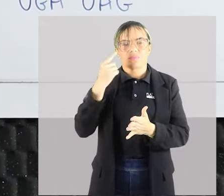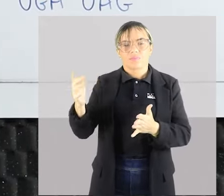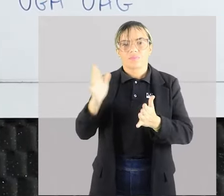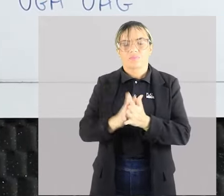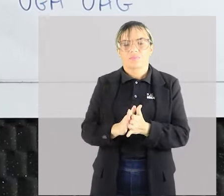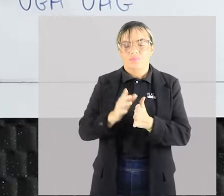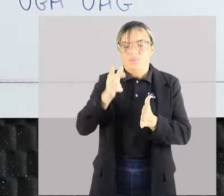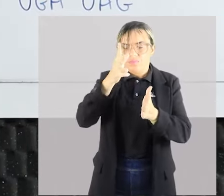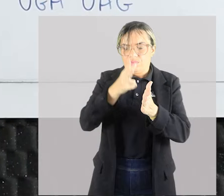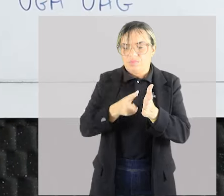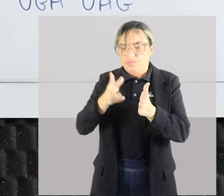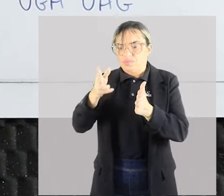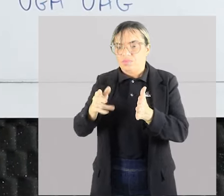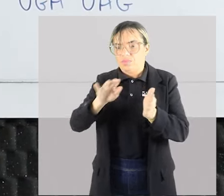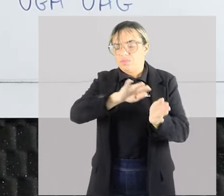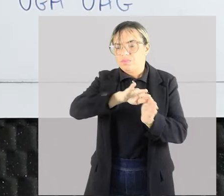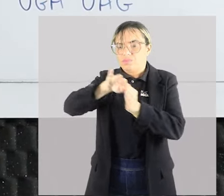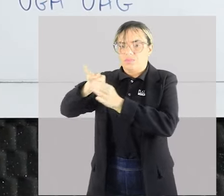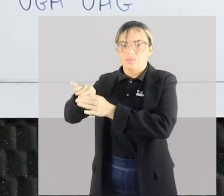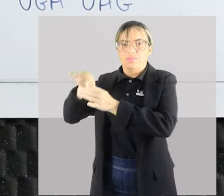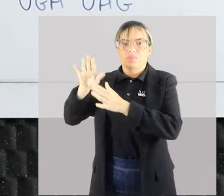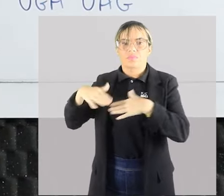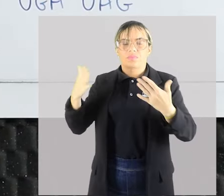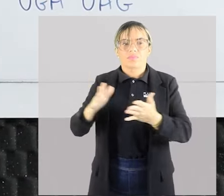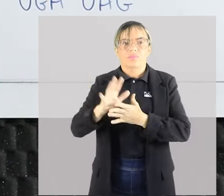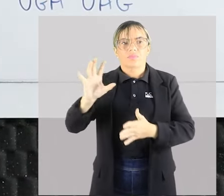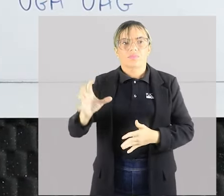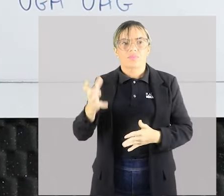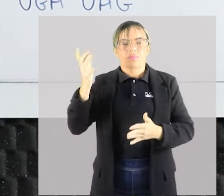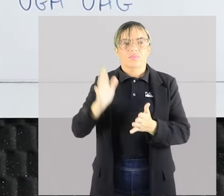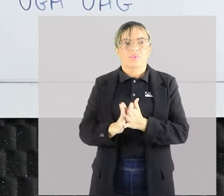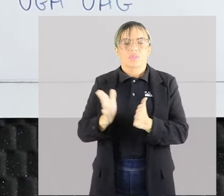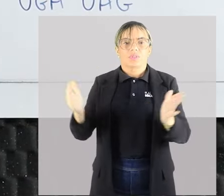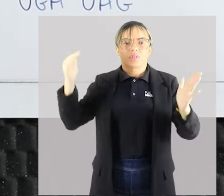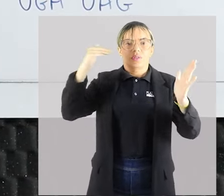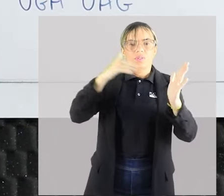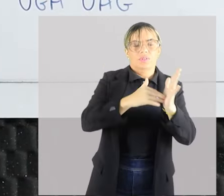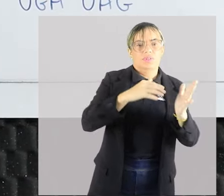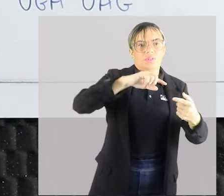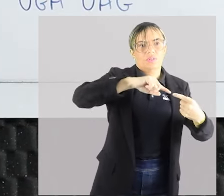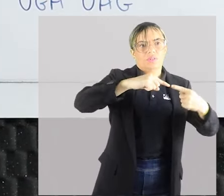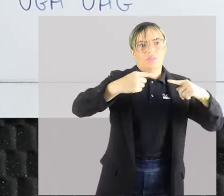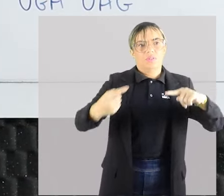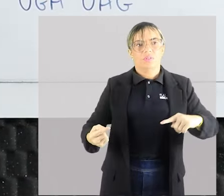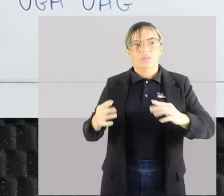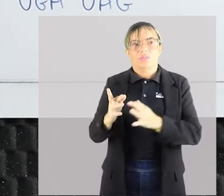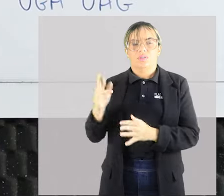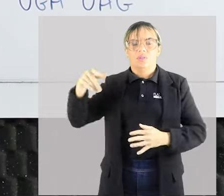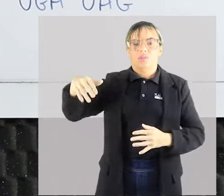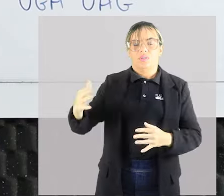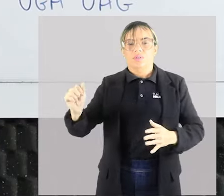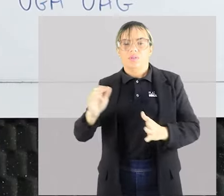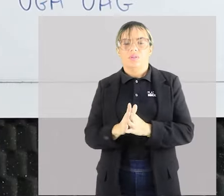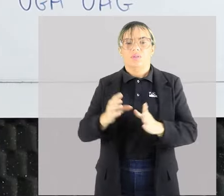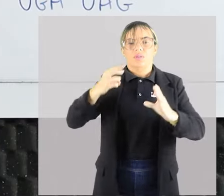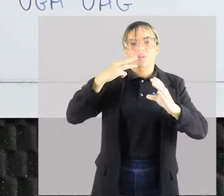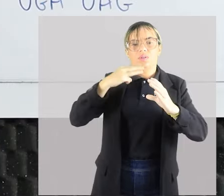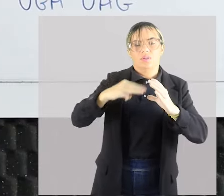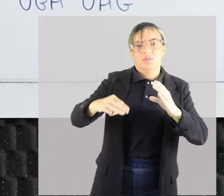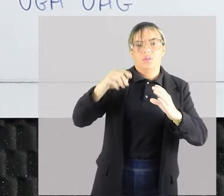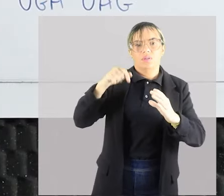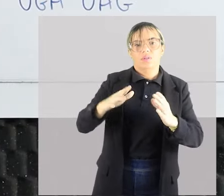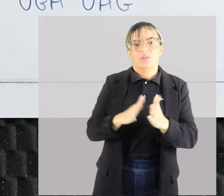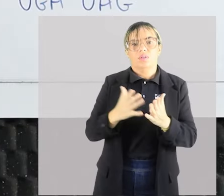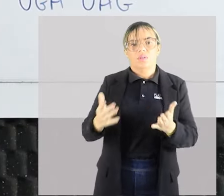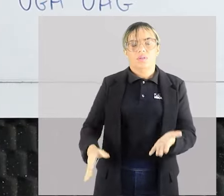D essa informação ele vai acontecer até que a gente forme aqui o RNA mensageiro de verdade